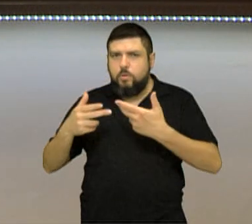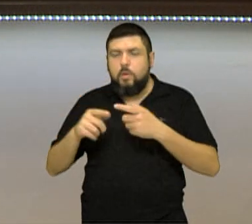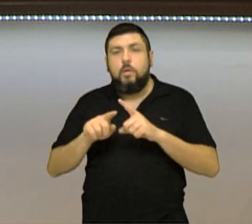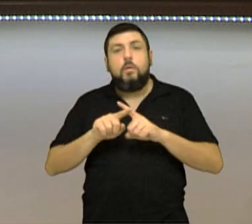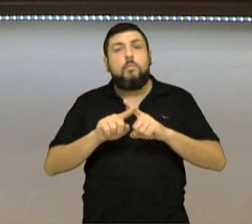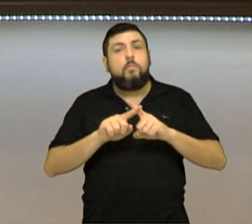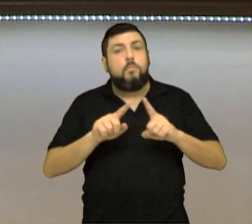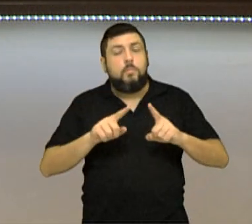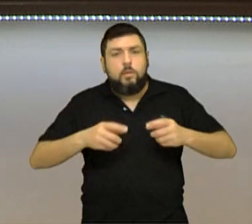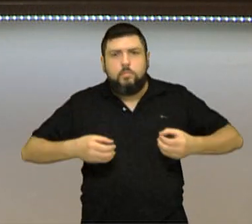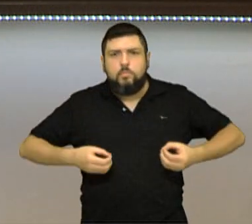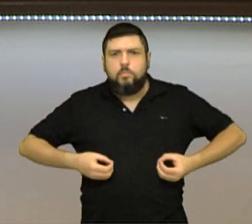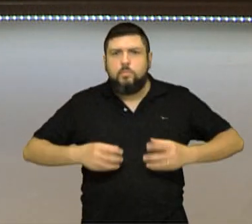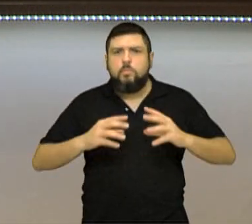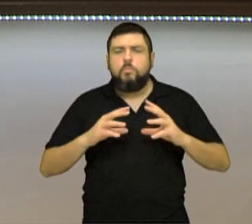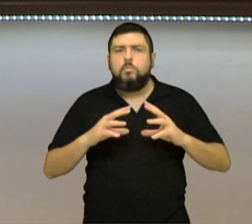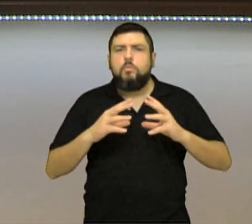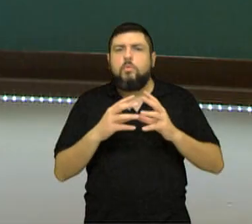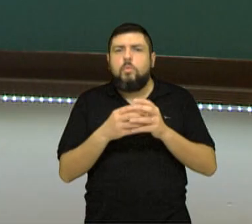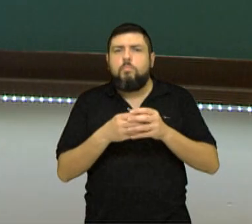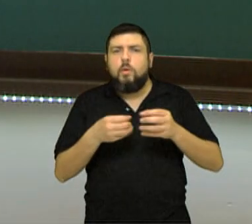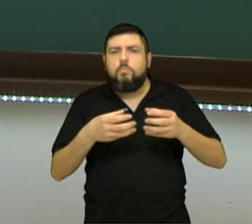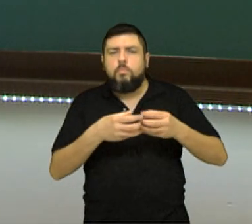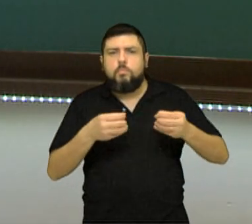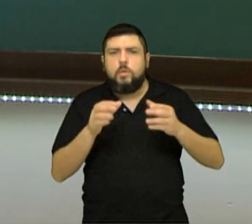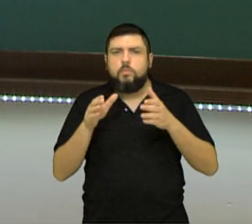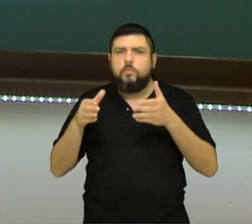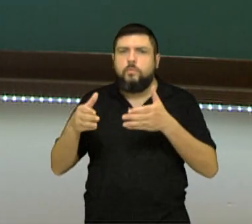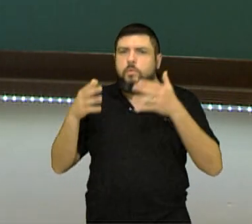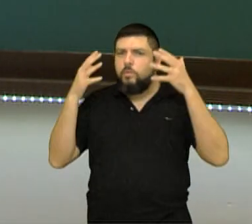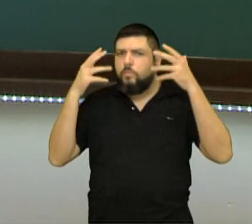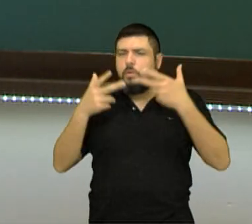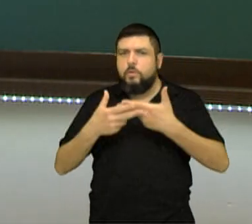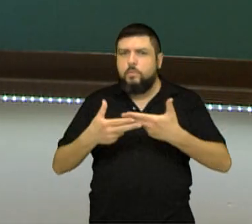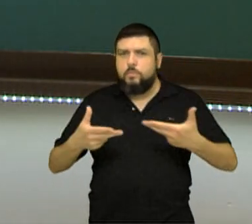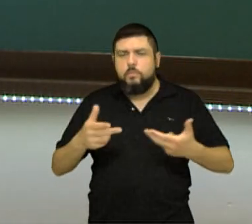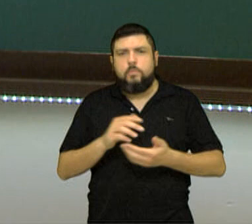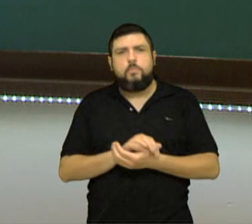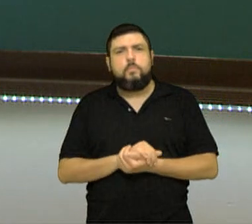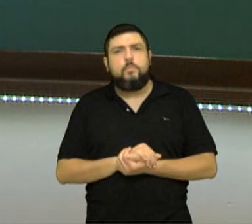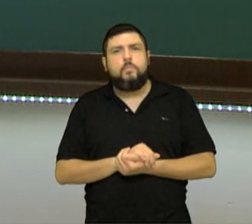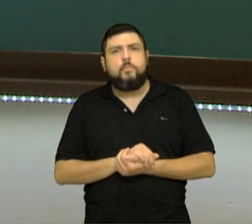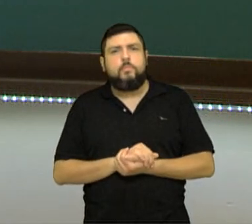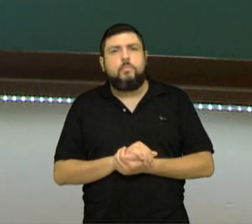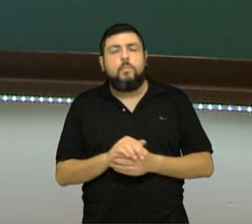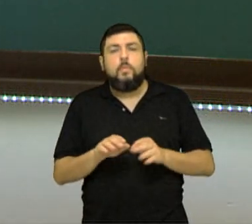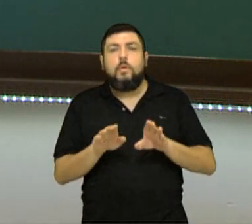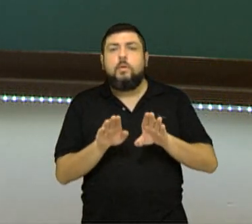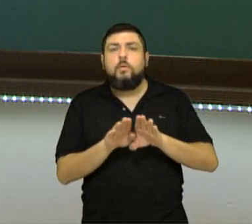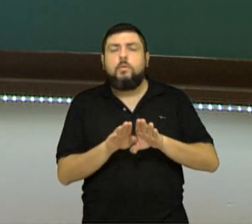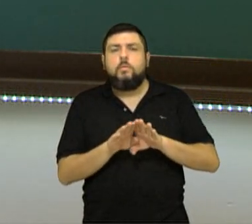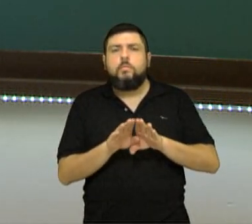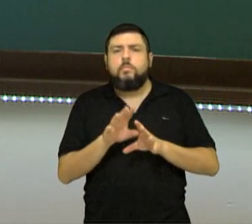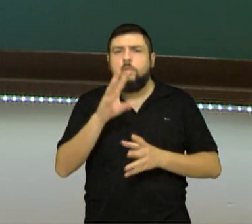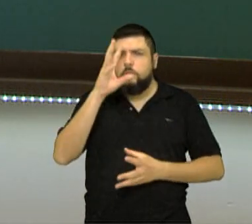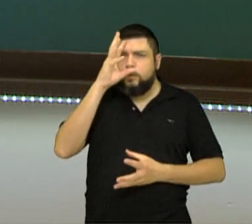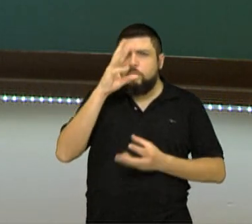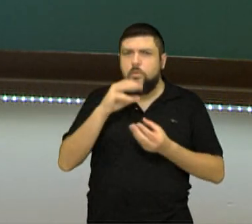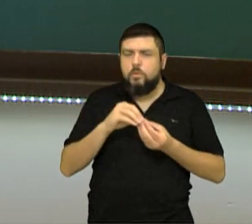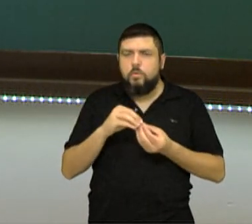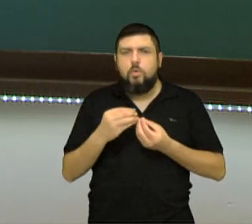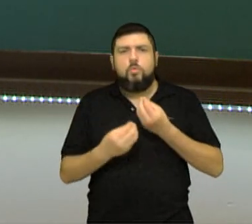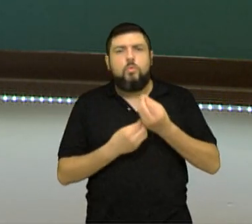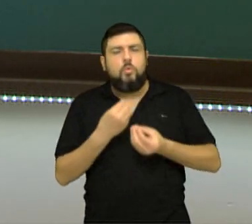em alguns grupos, né, principalmente de animais. Então, compreender os processos envolvidos nessa tal de ovulogênese, né, e também